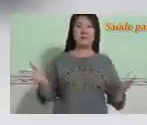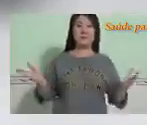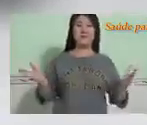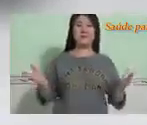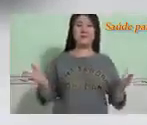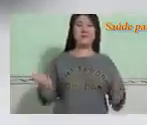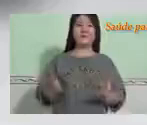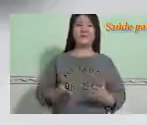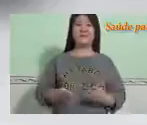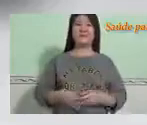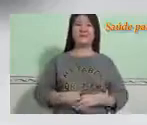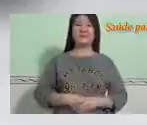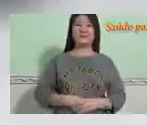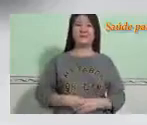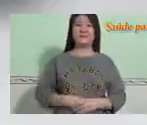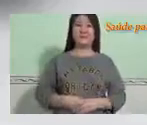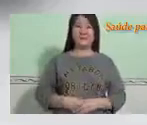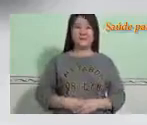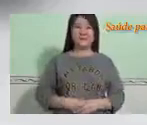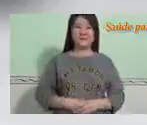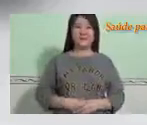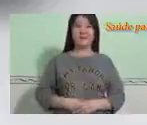testes sorológicos ou neomoleculares.